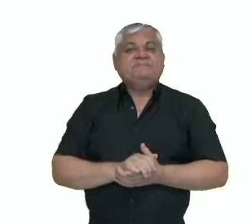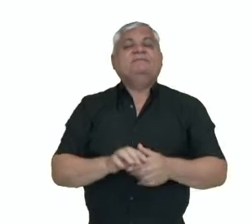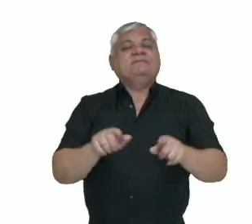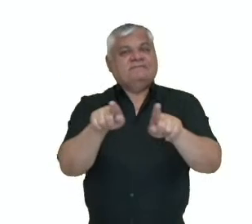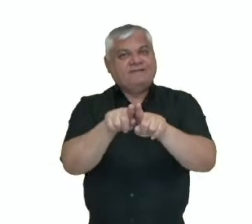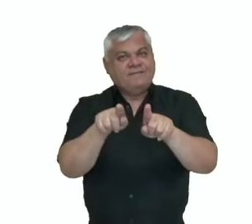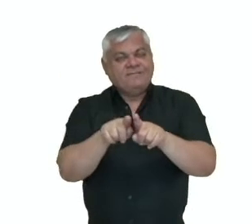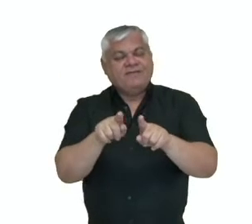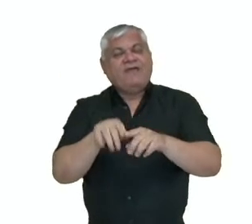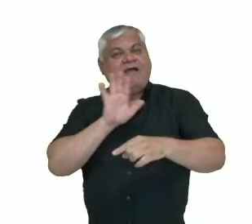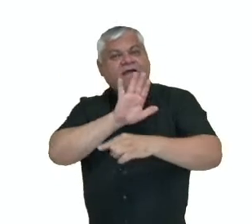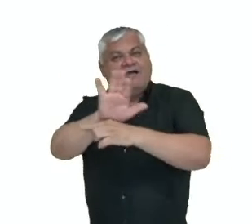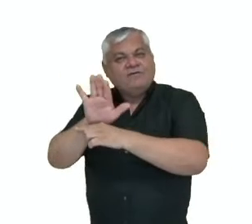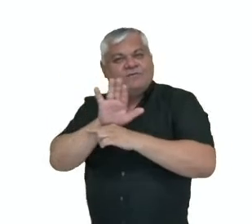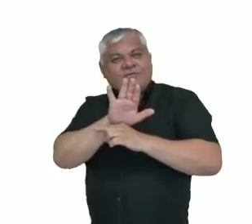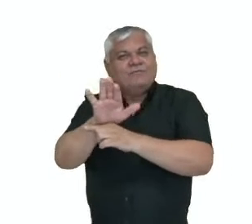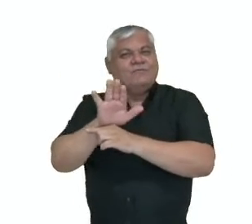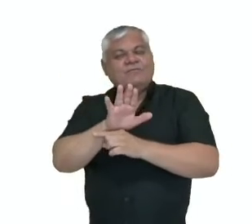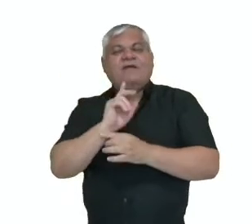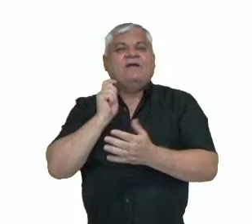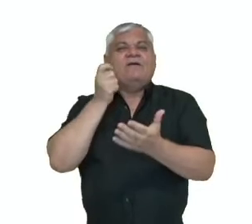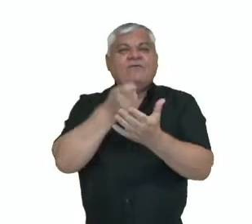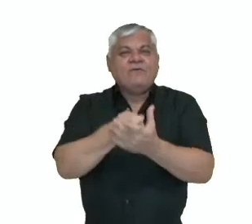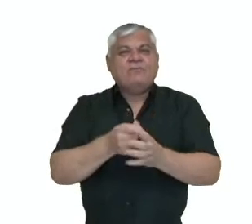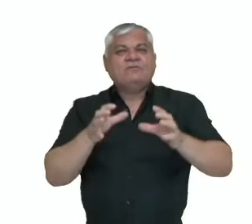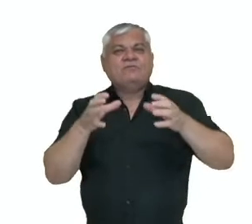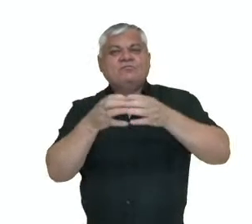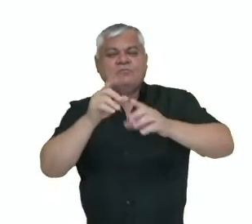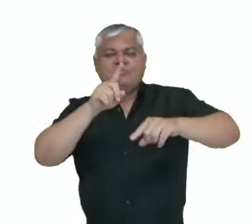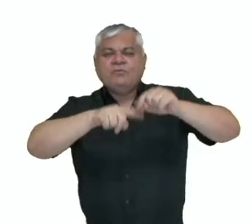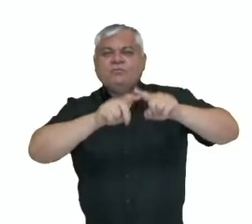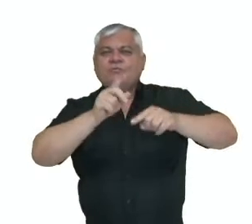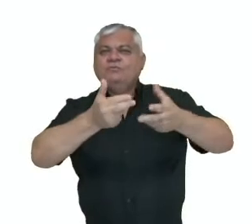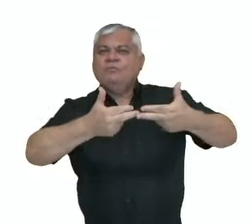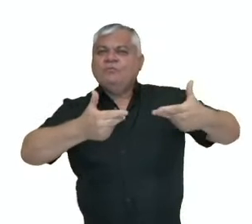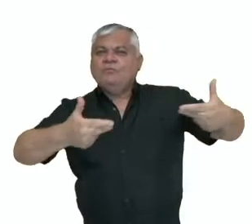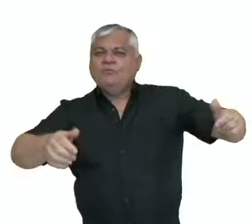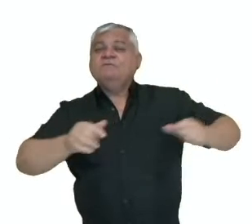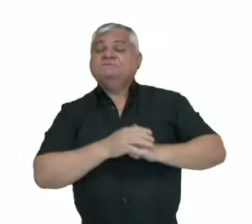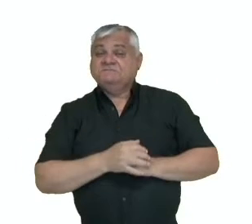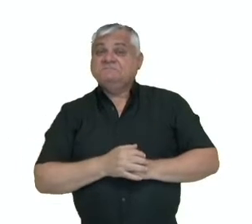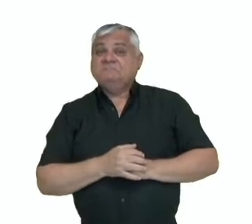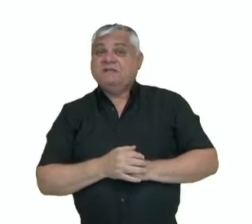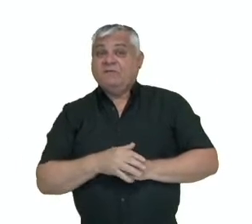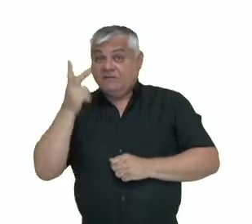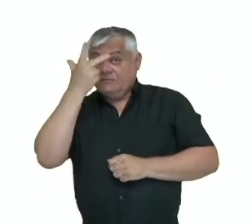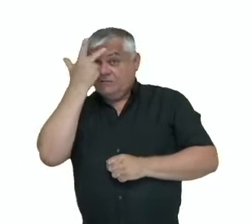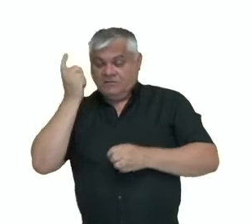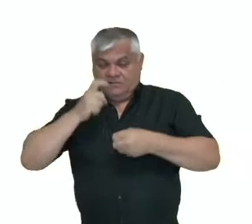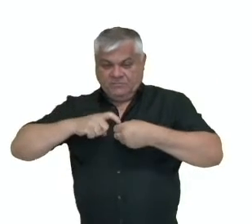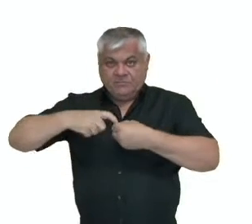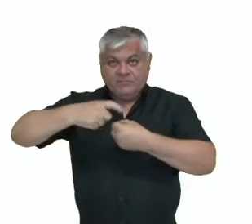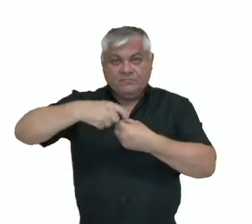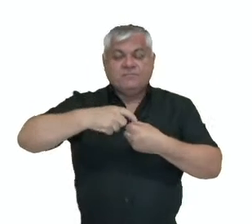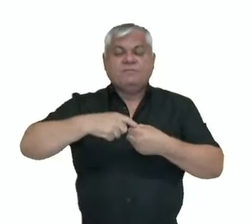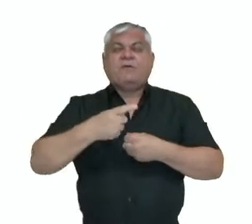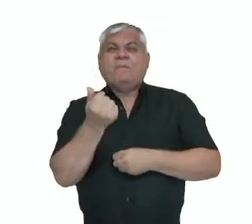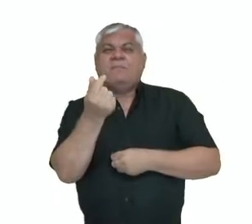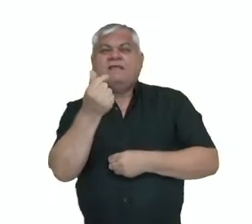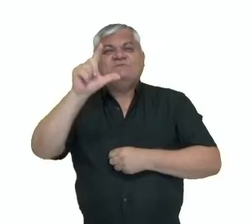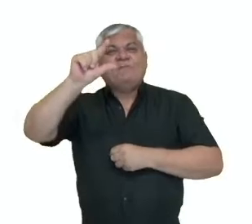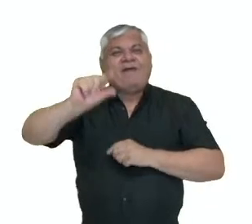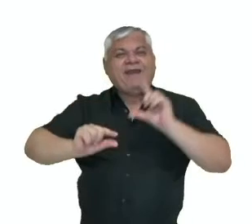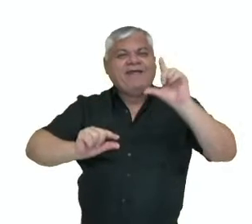para viabilizar a compra coletiva de produtos e serviços. Dessas maneiras, os cooperados obtêm preços mais